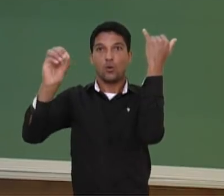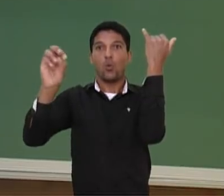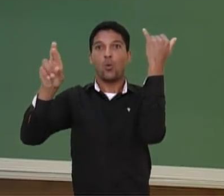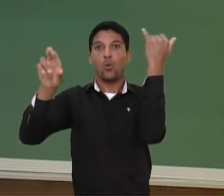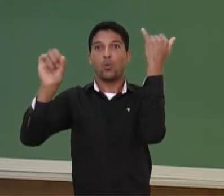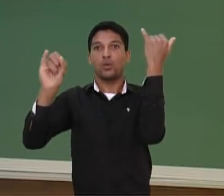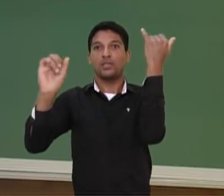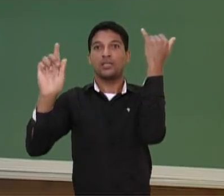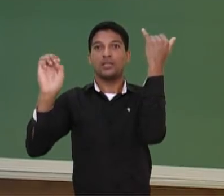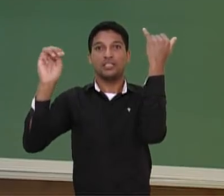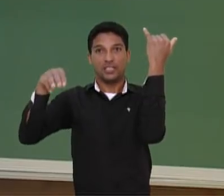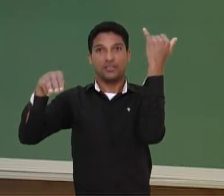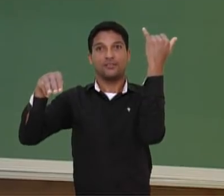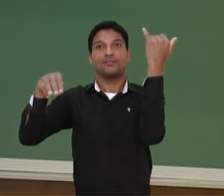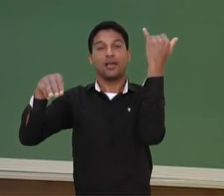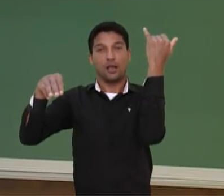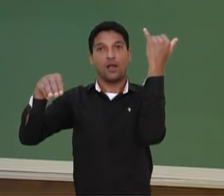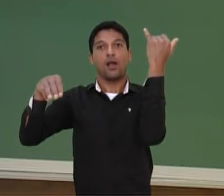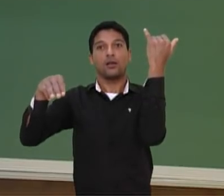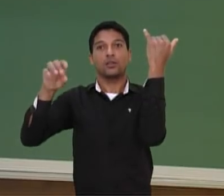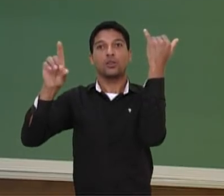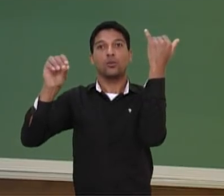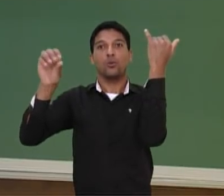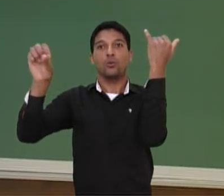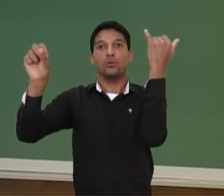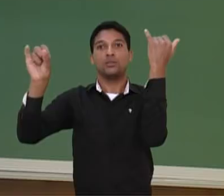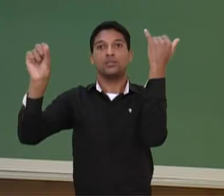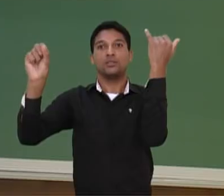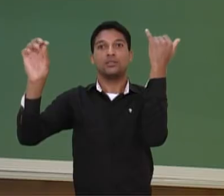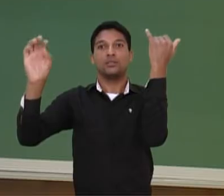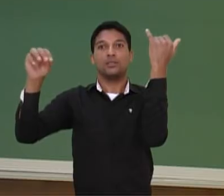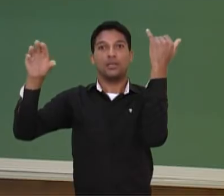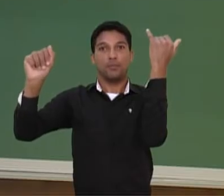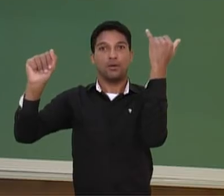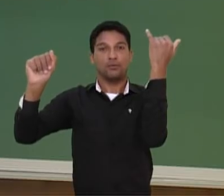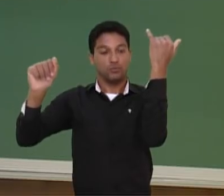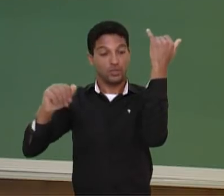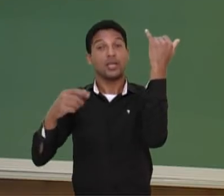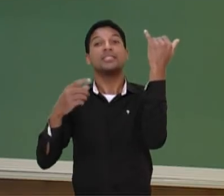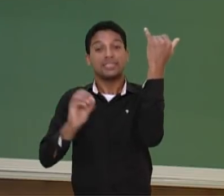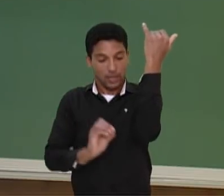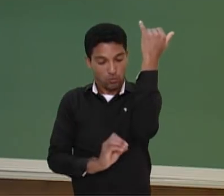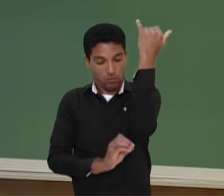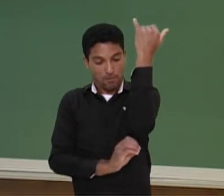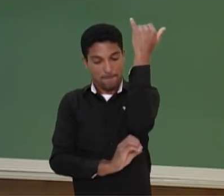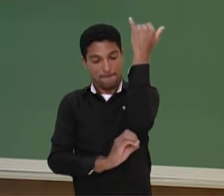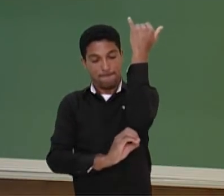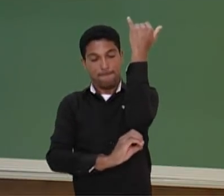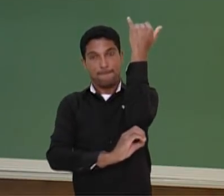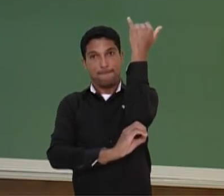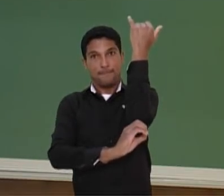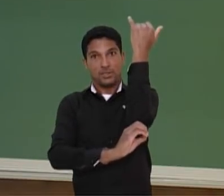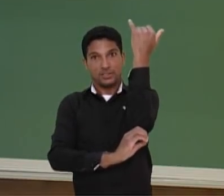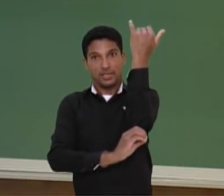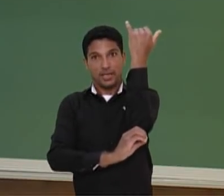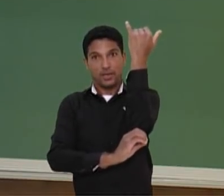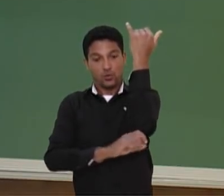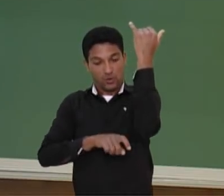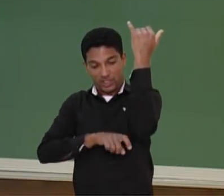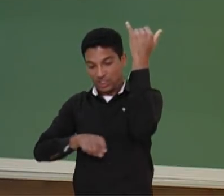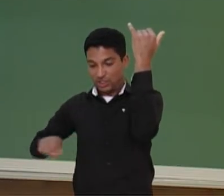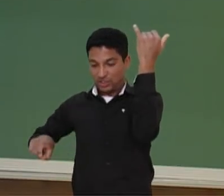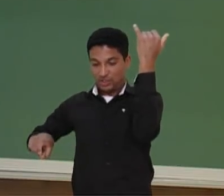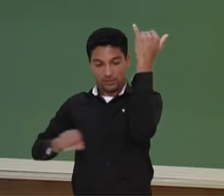pouquinho a tela aqui, ó, que o valor de x não mudou. Aqui era 0 e 2, na próxima 0 e